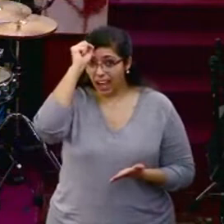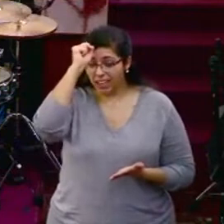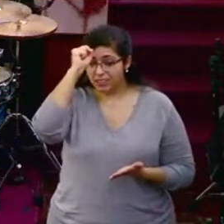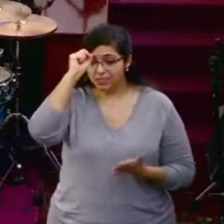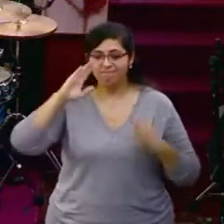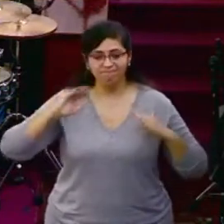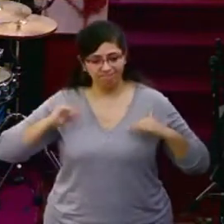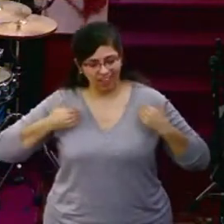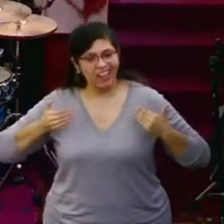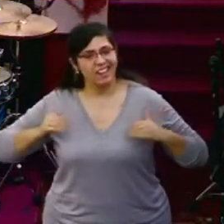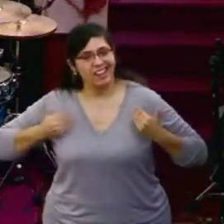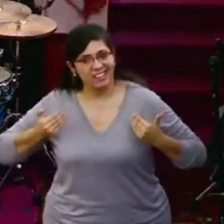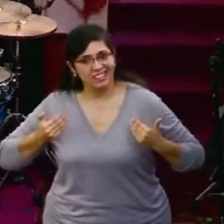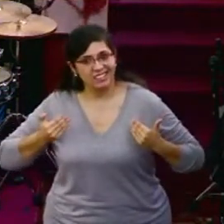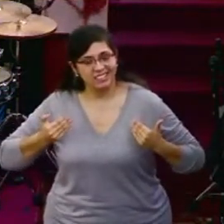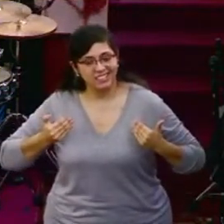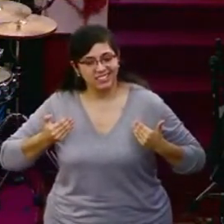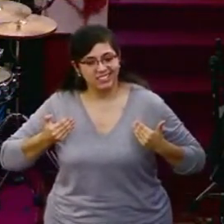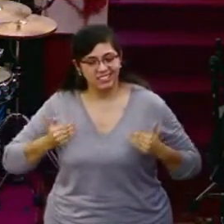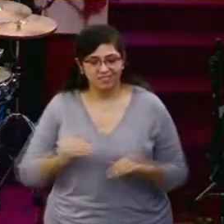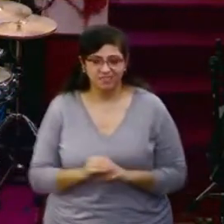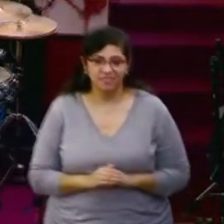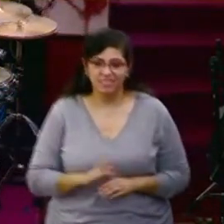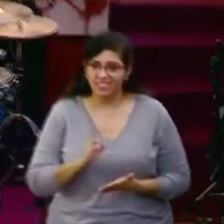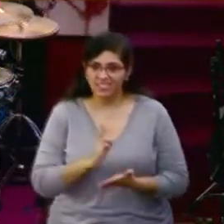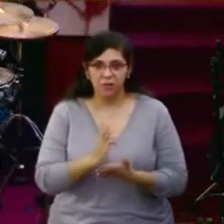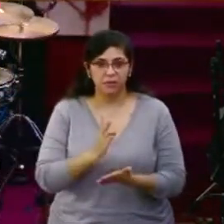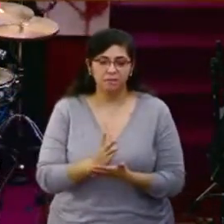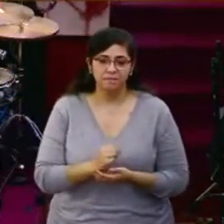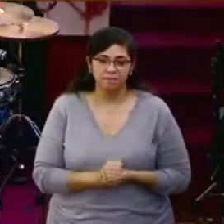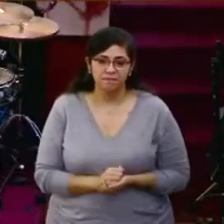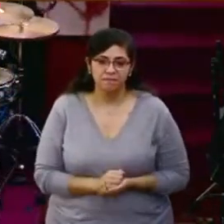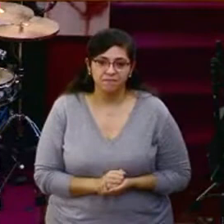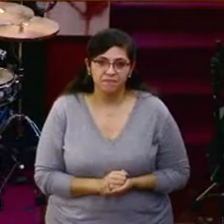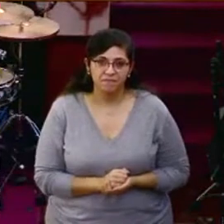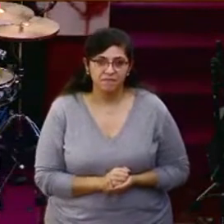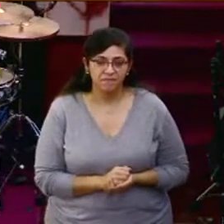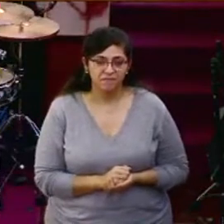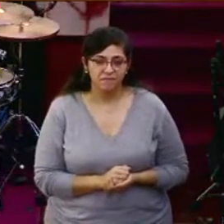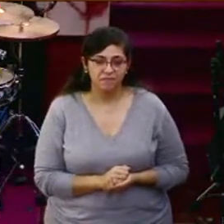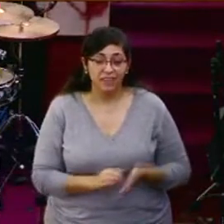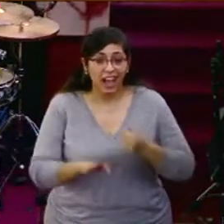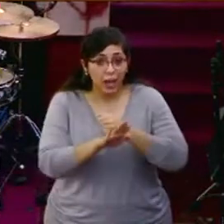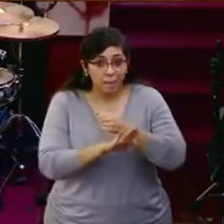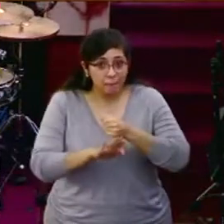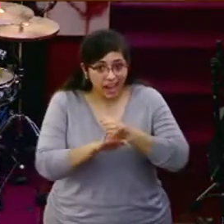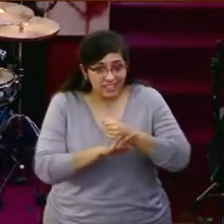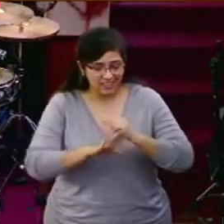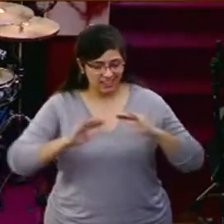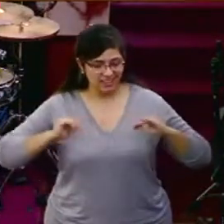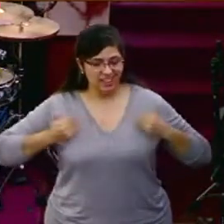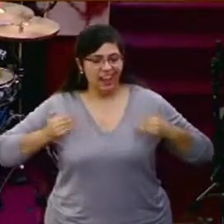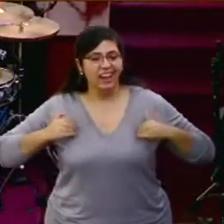era o segredo para paulo vamos ver o que a passagem dias o segredo do contentamento